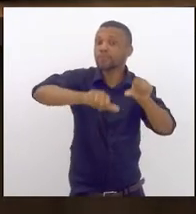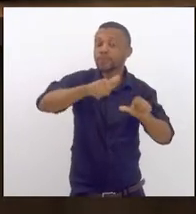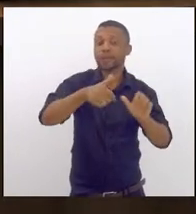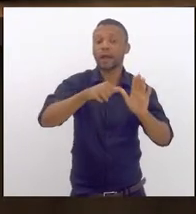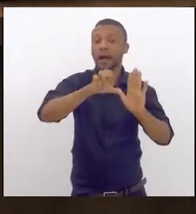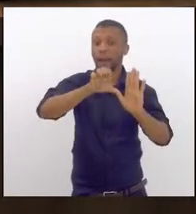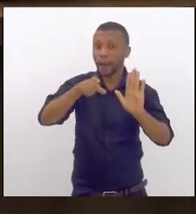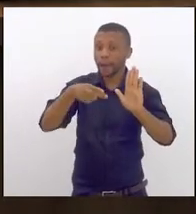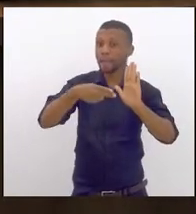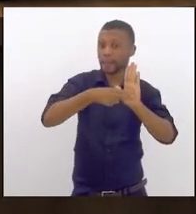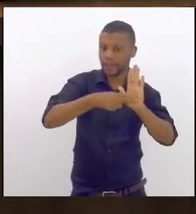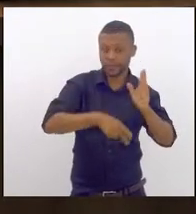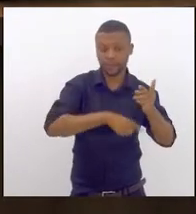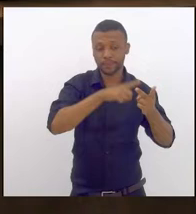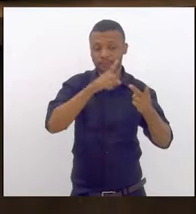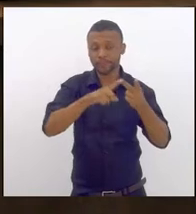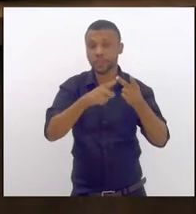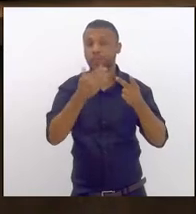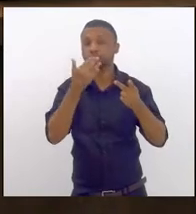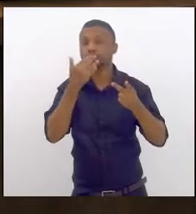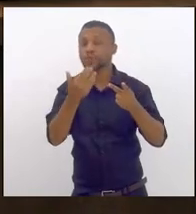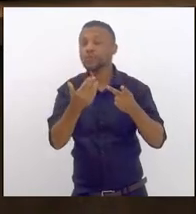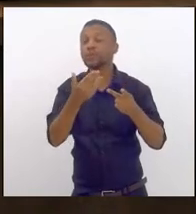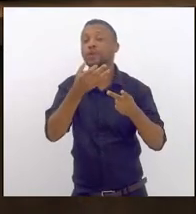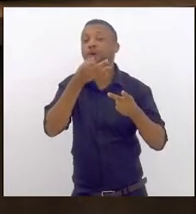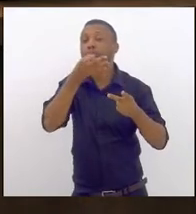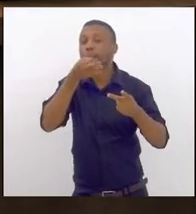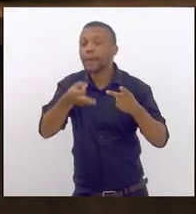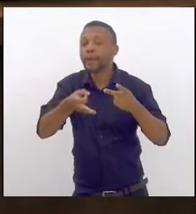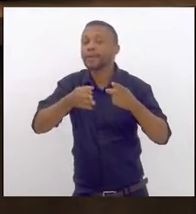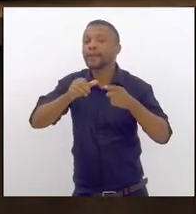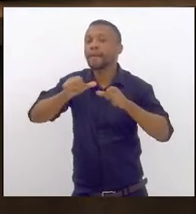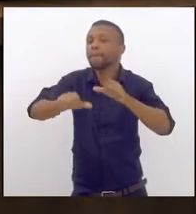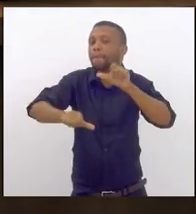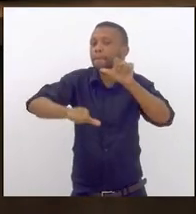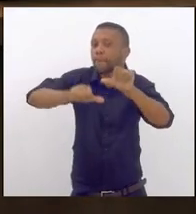emenda modificativa ao artigo